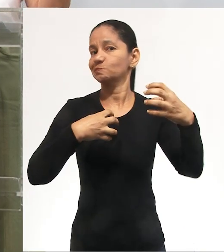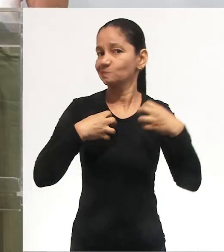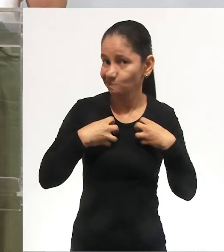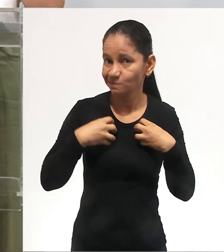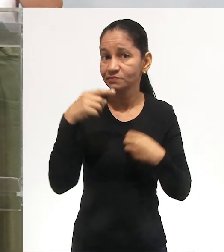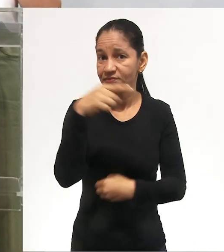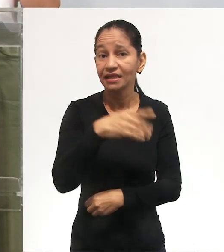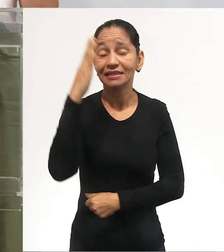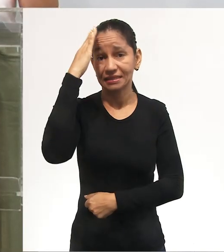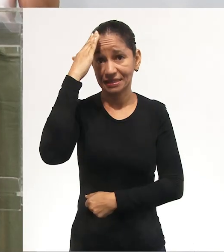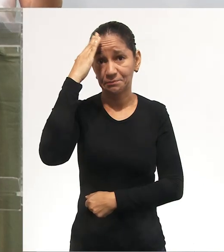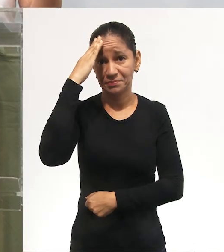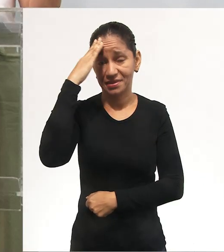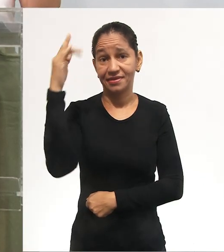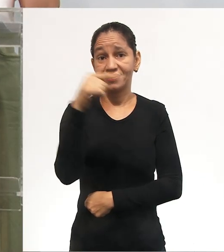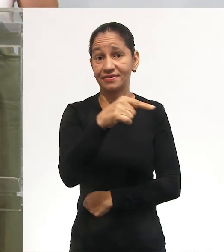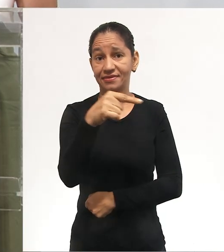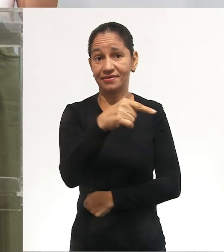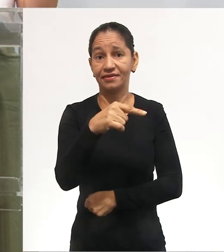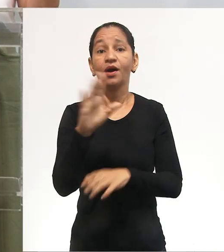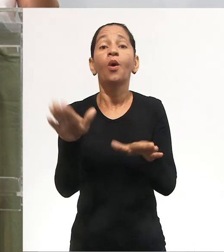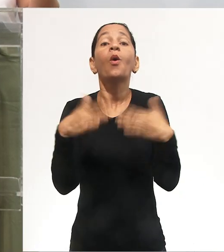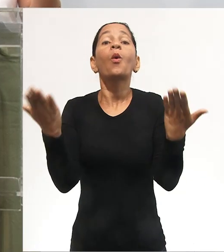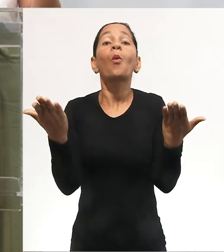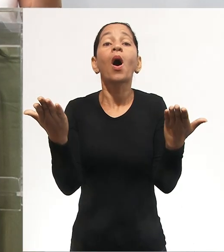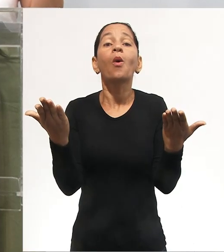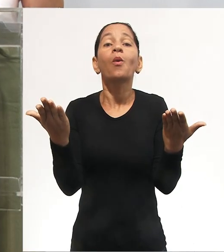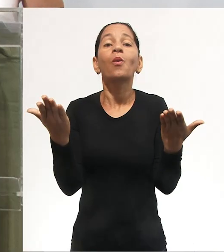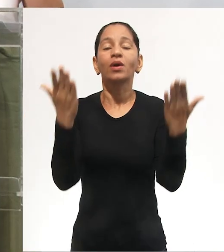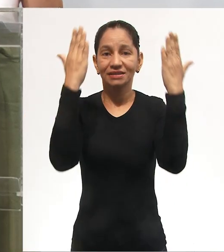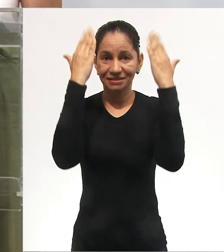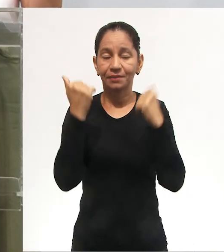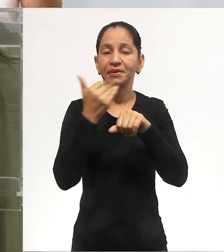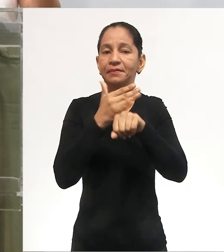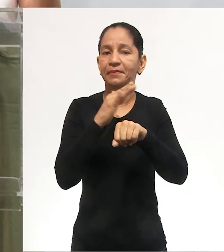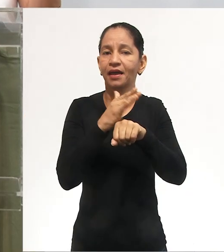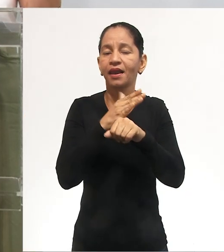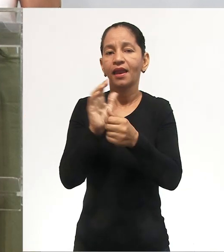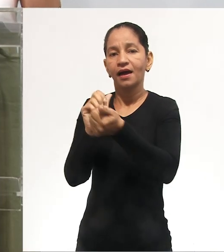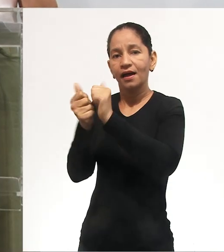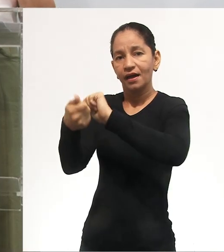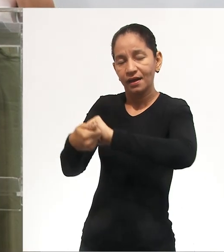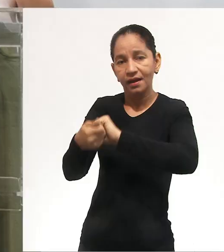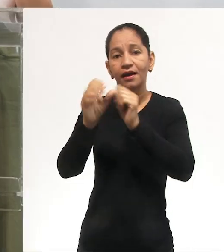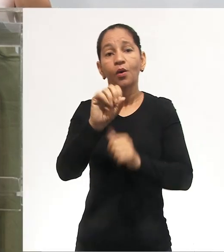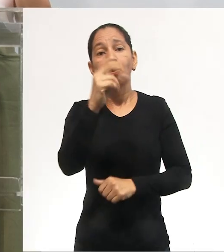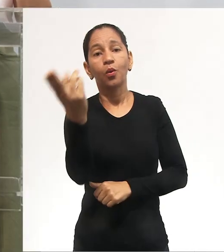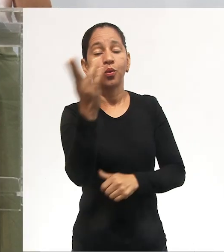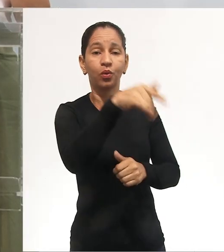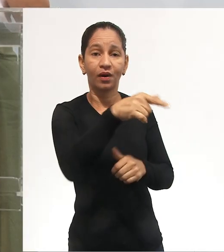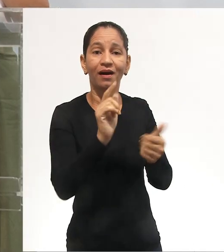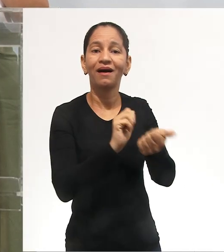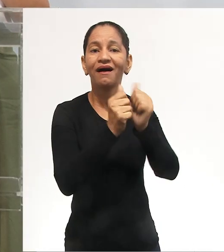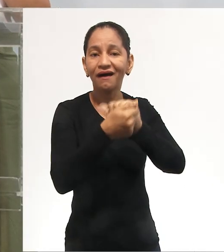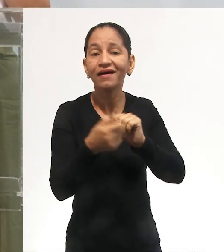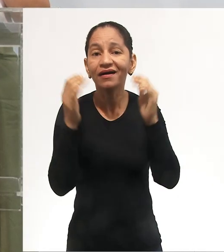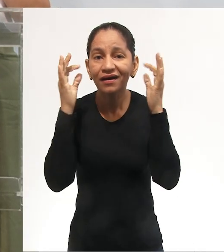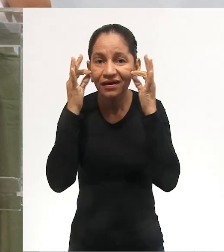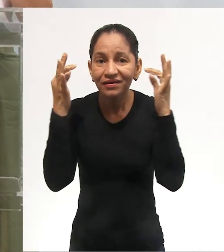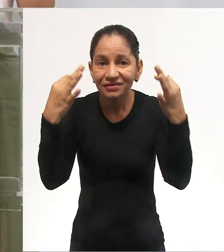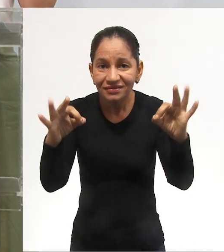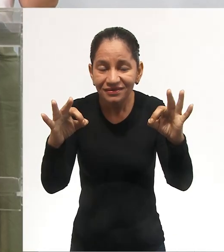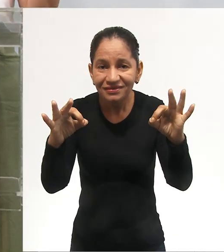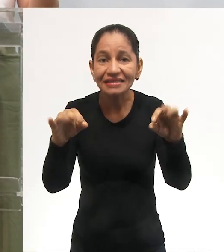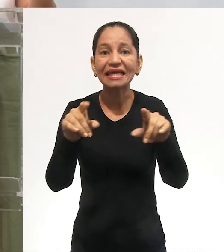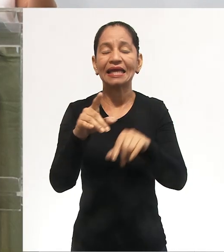estar apto a utilizar as duas e saber quando deve utilizar uma ou a outra. O que não pode é